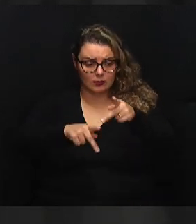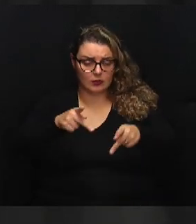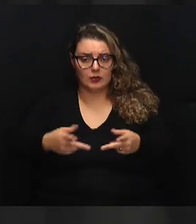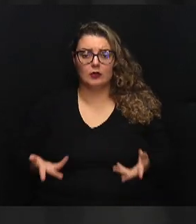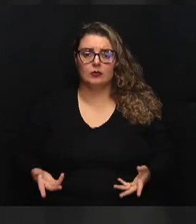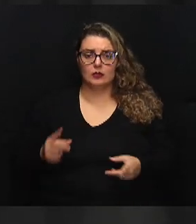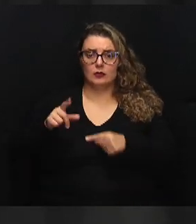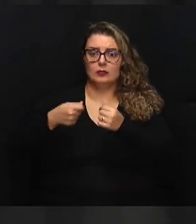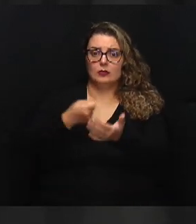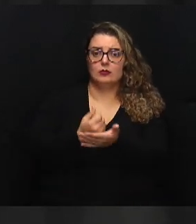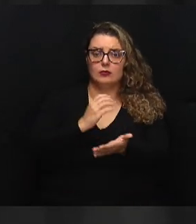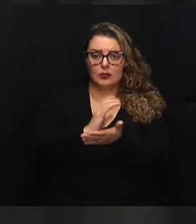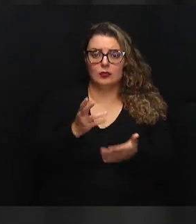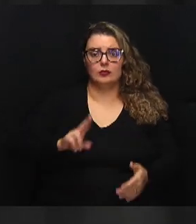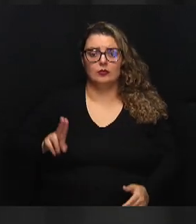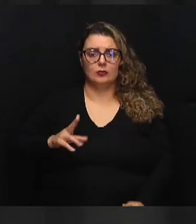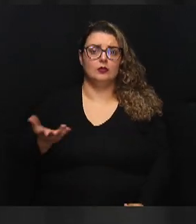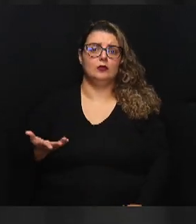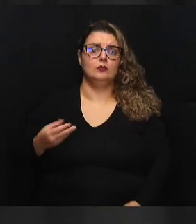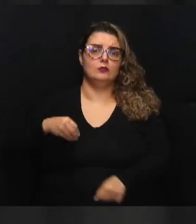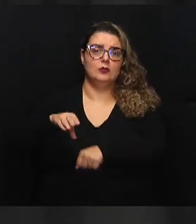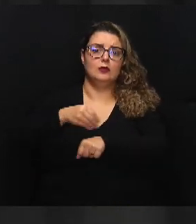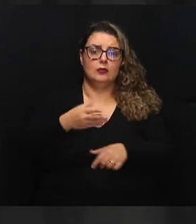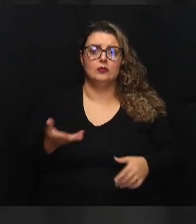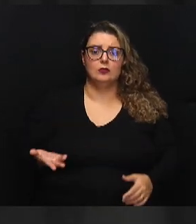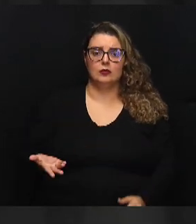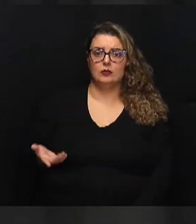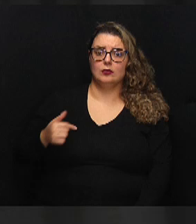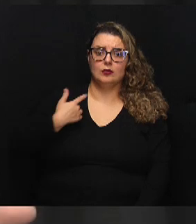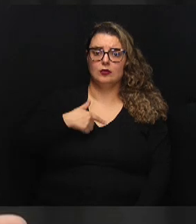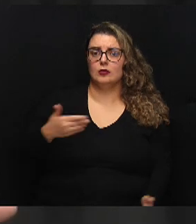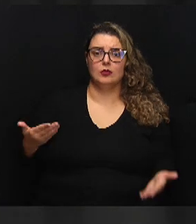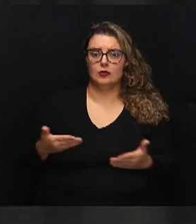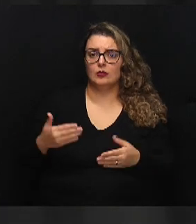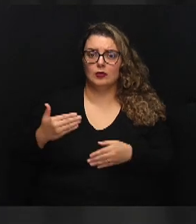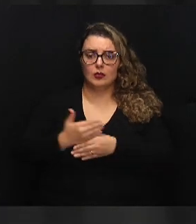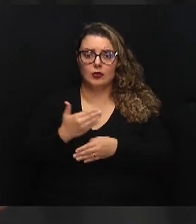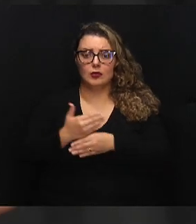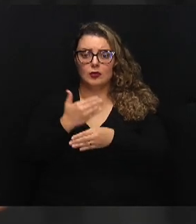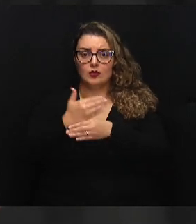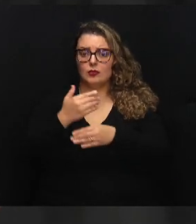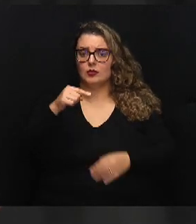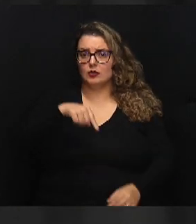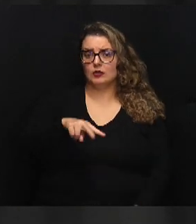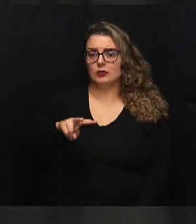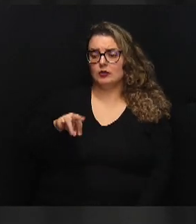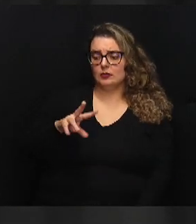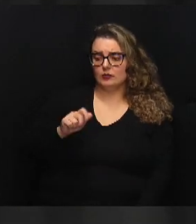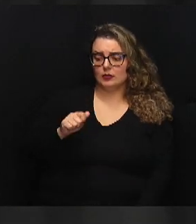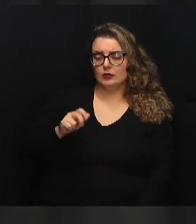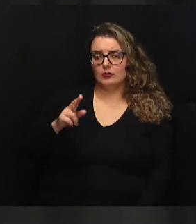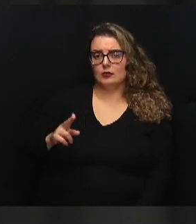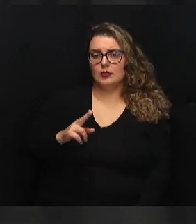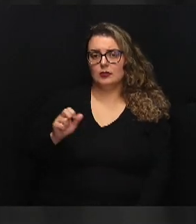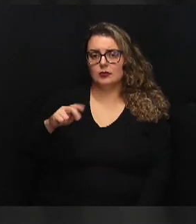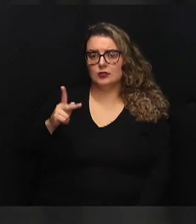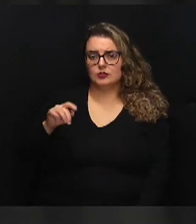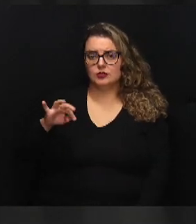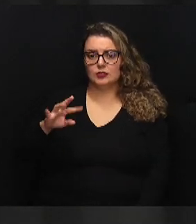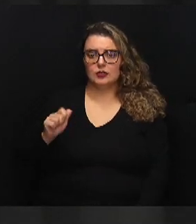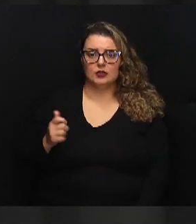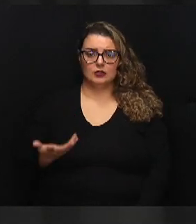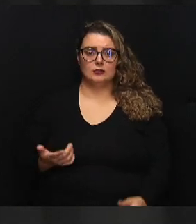das emendas impositivas que eu destinei. Nós estamos agora reformando, lá na Vila Padrancheta, o local